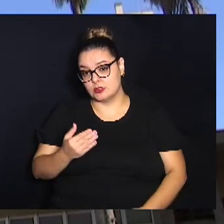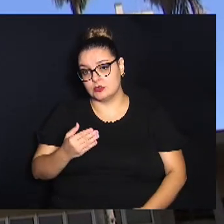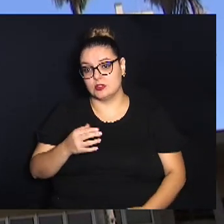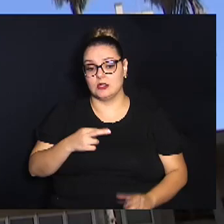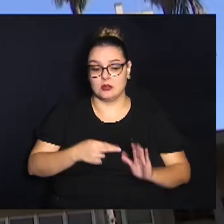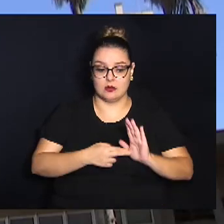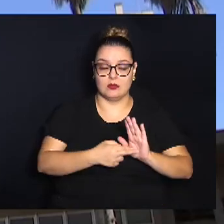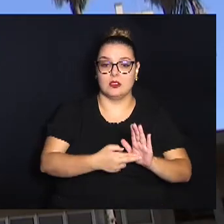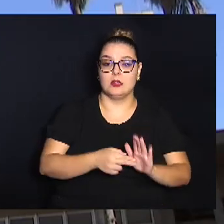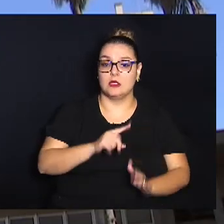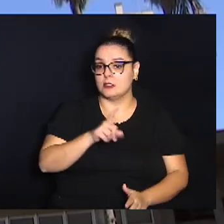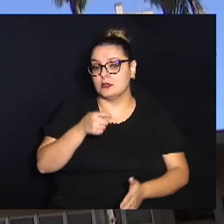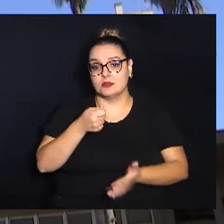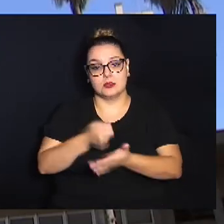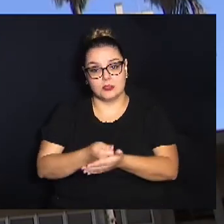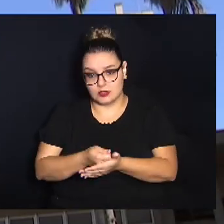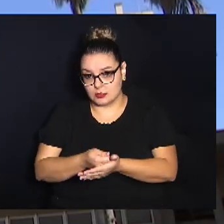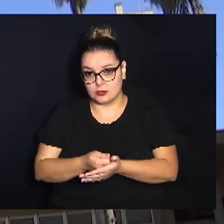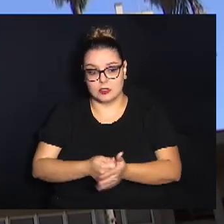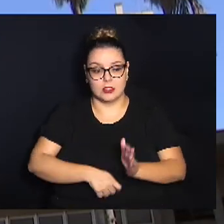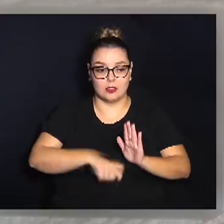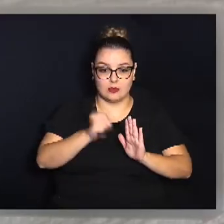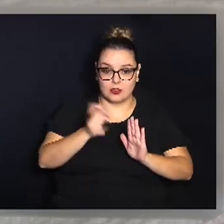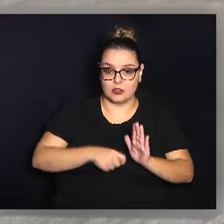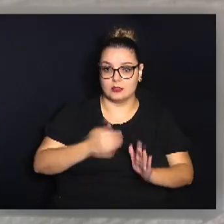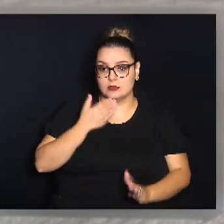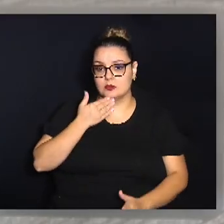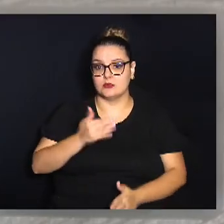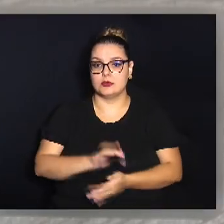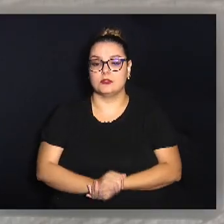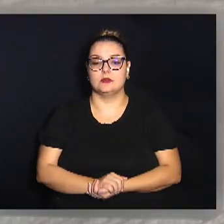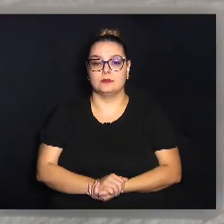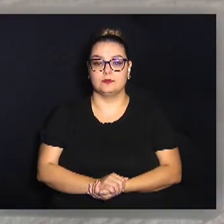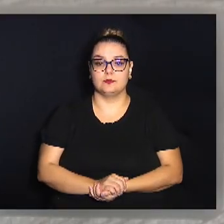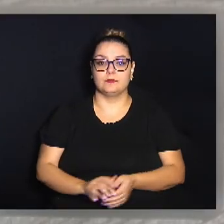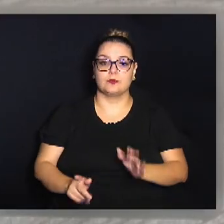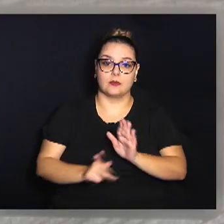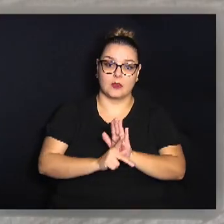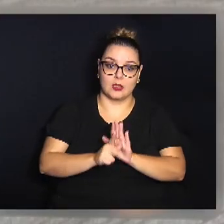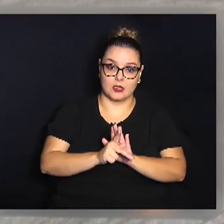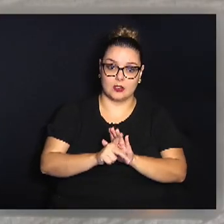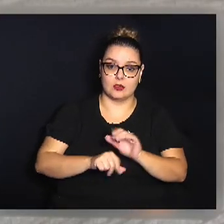referentes, não sendo obrigatório a execução dos pedidos. Esse